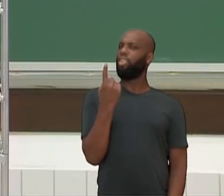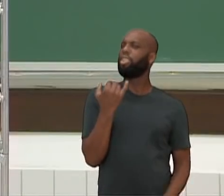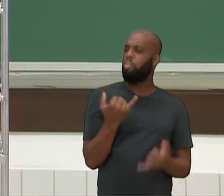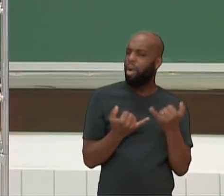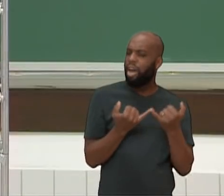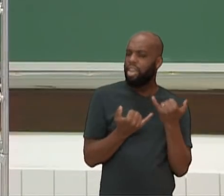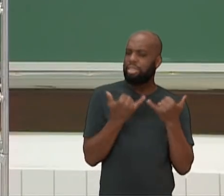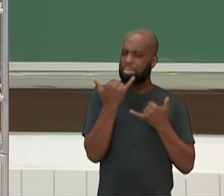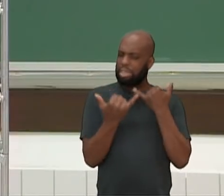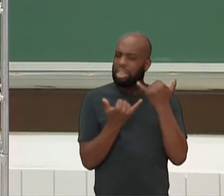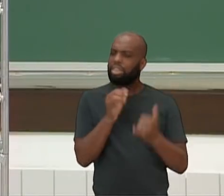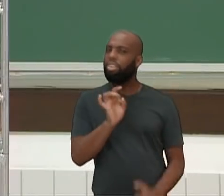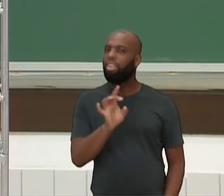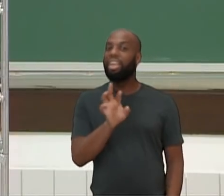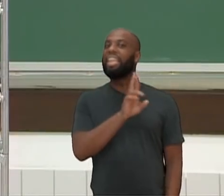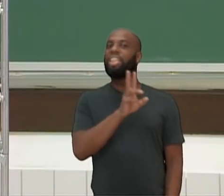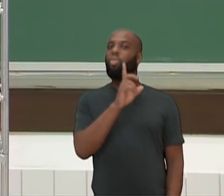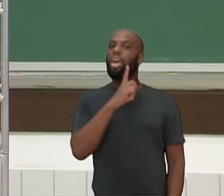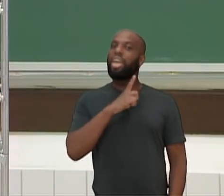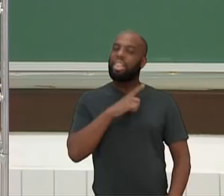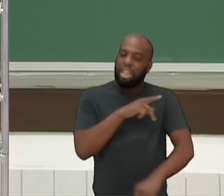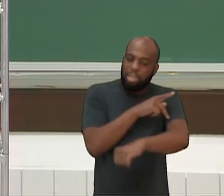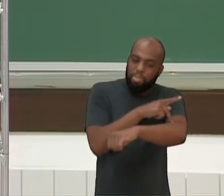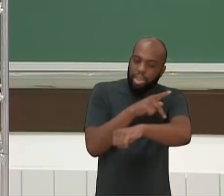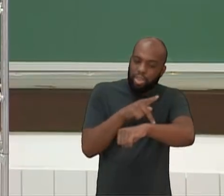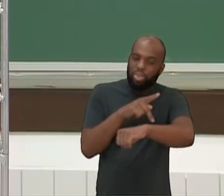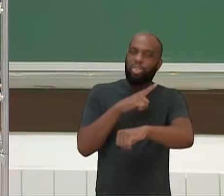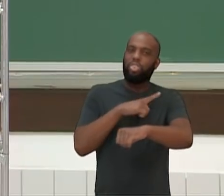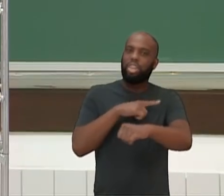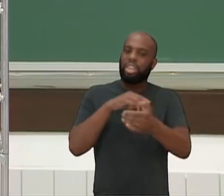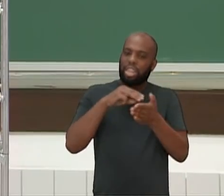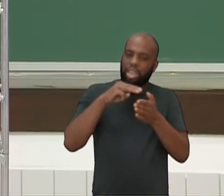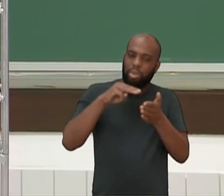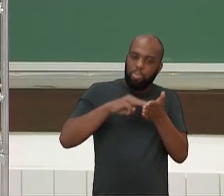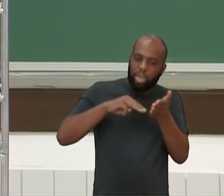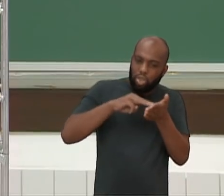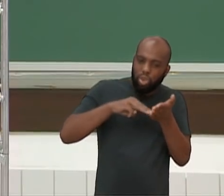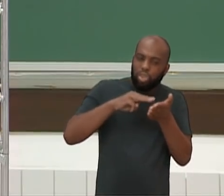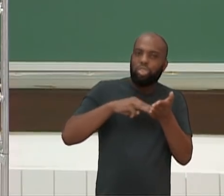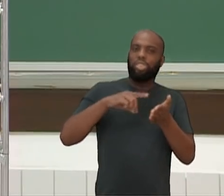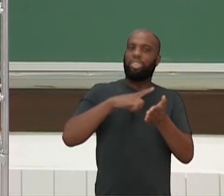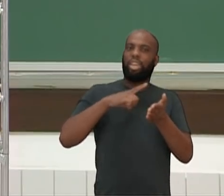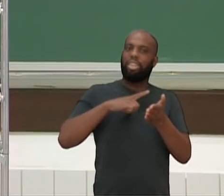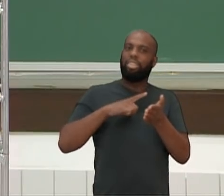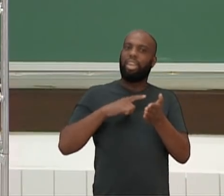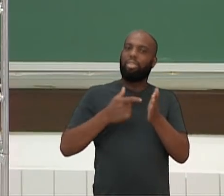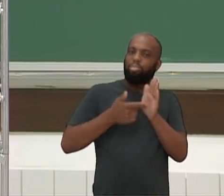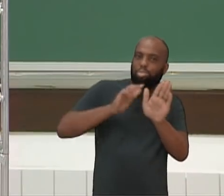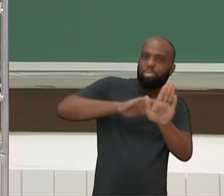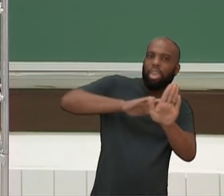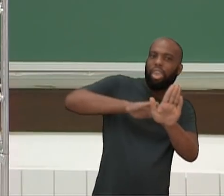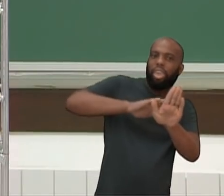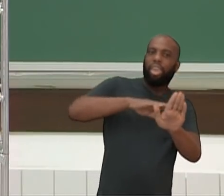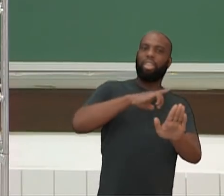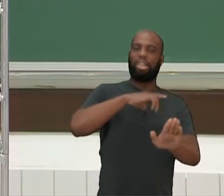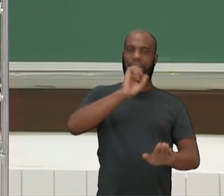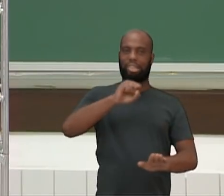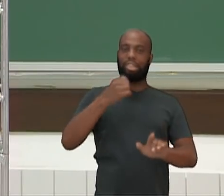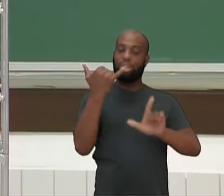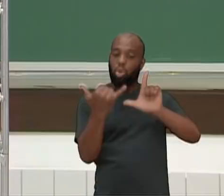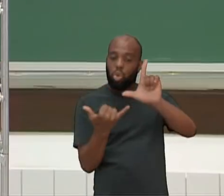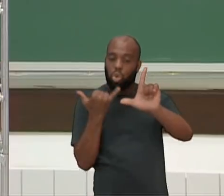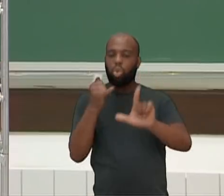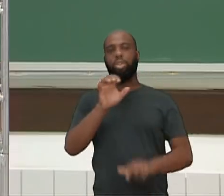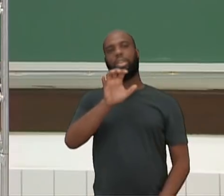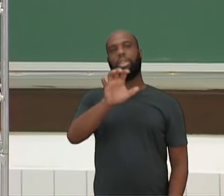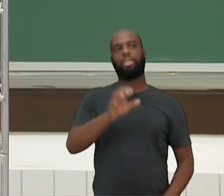uma brincadeira, vai estar um pedagógico por trás daquela prática. Então, o lúdico basicamente